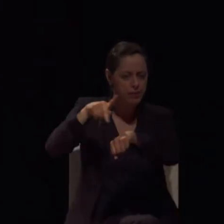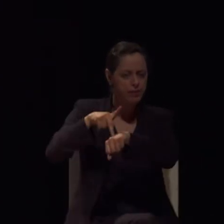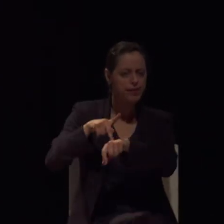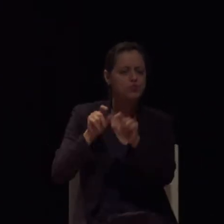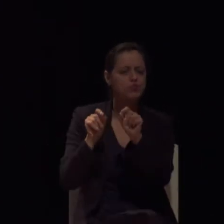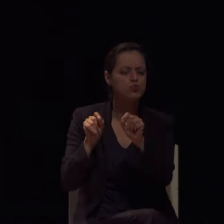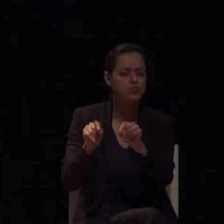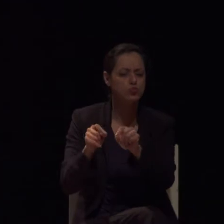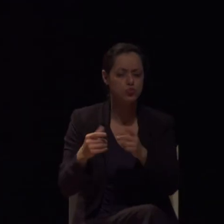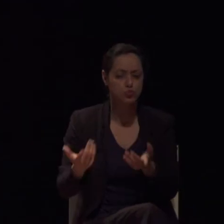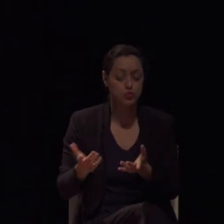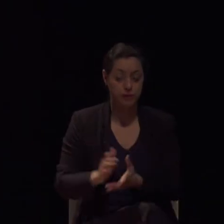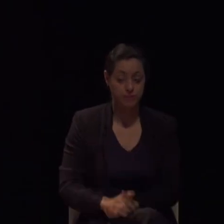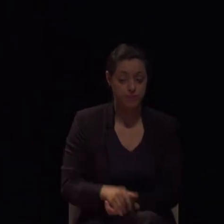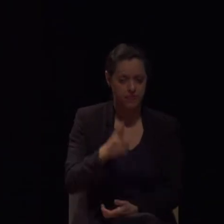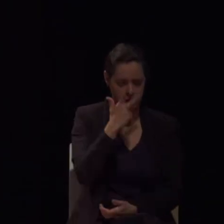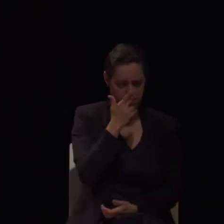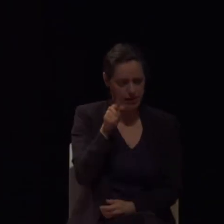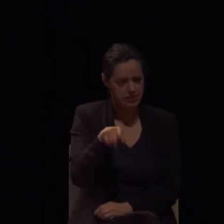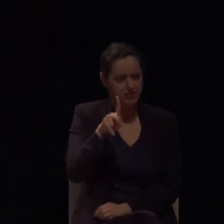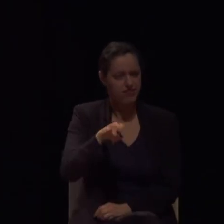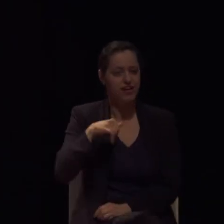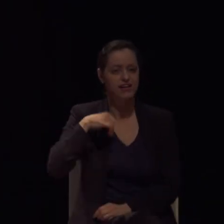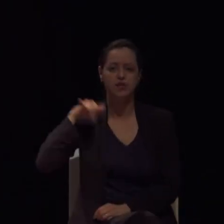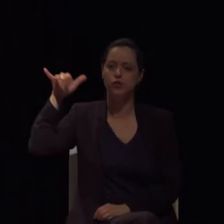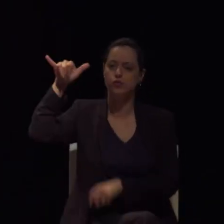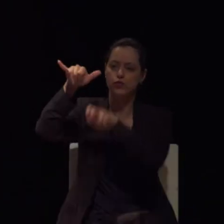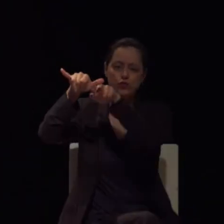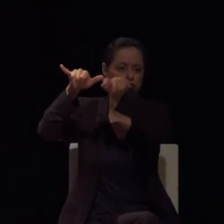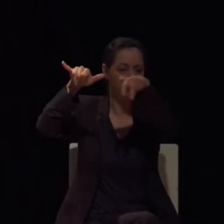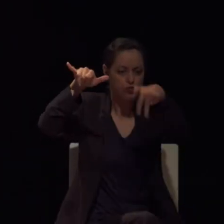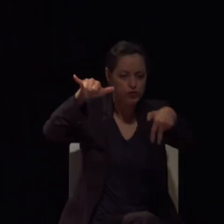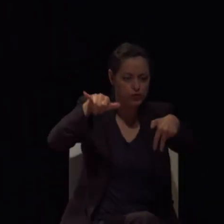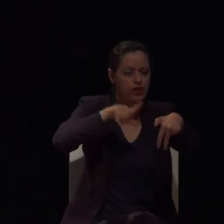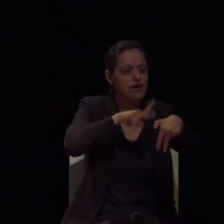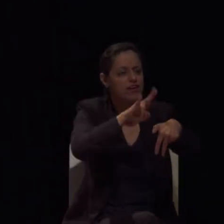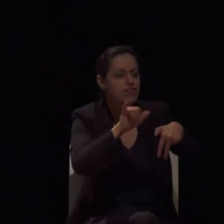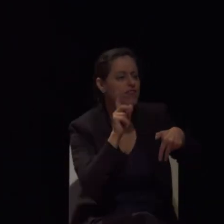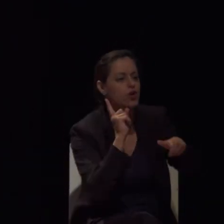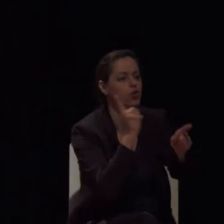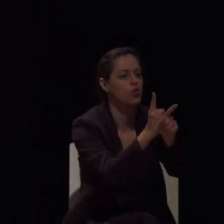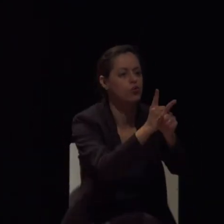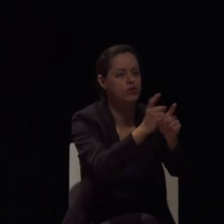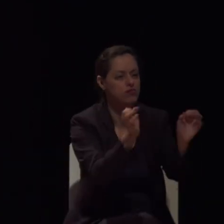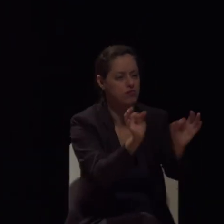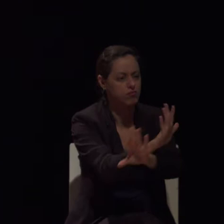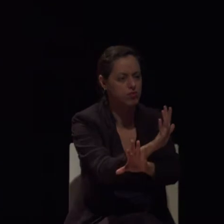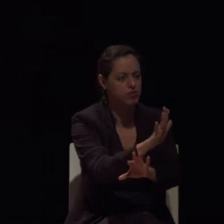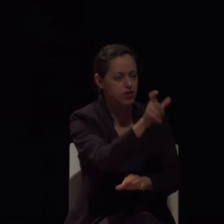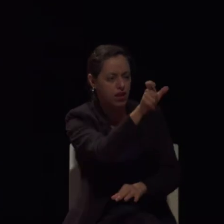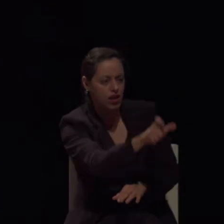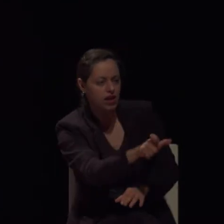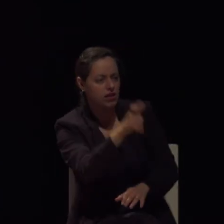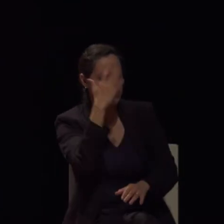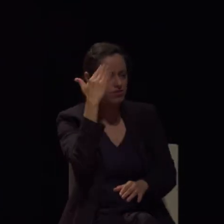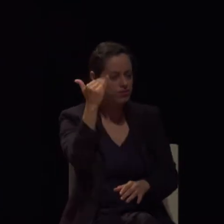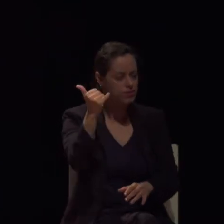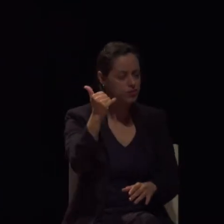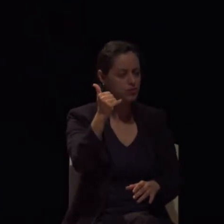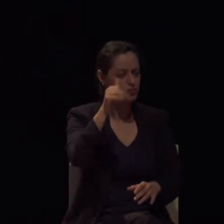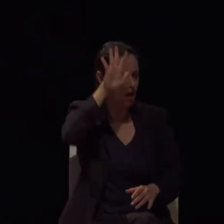você acha que vai descer do avião vai encontrar hungria ou andando o sentar embaixo de uma árvore